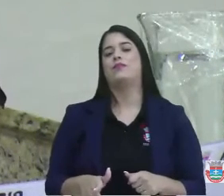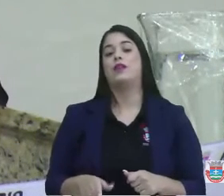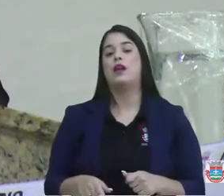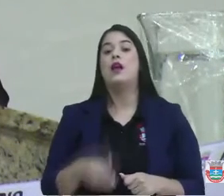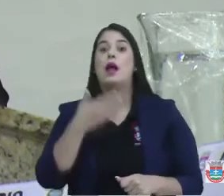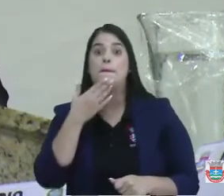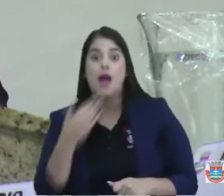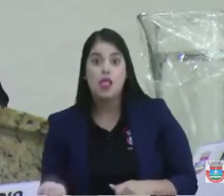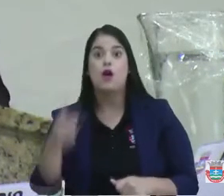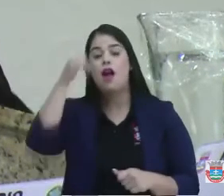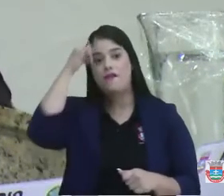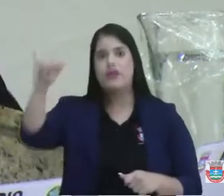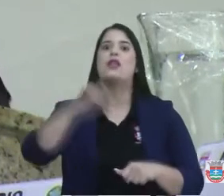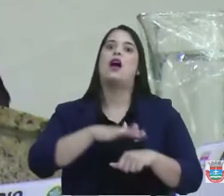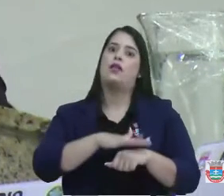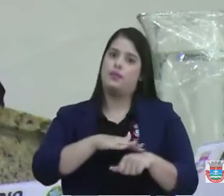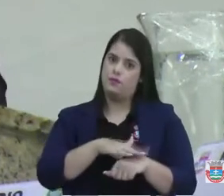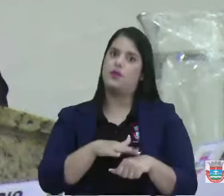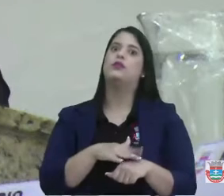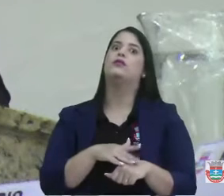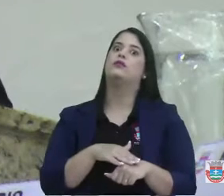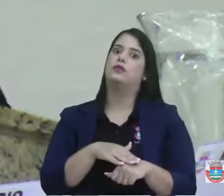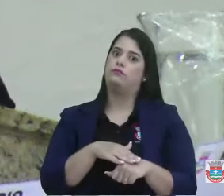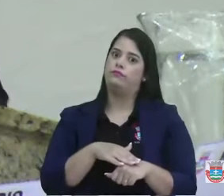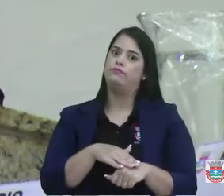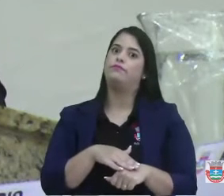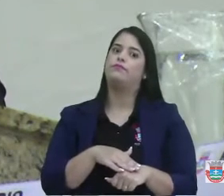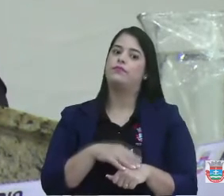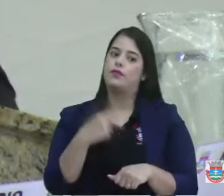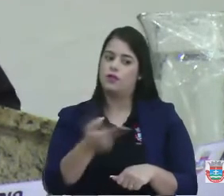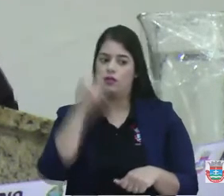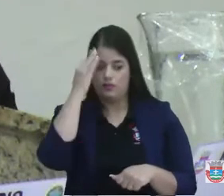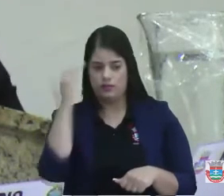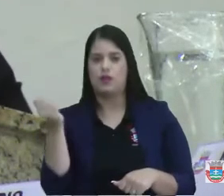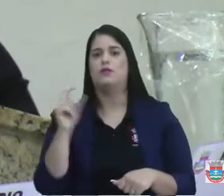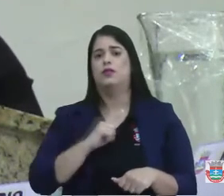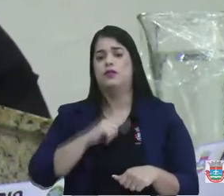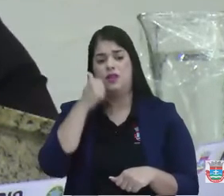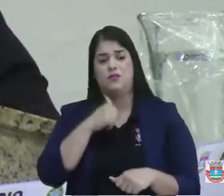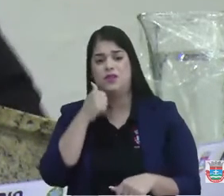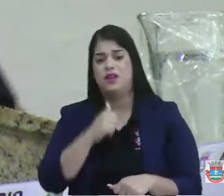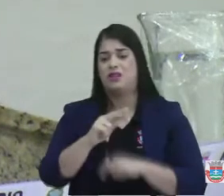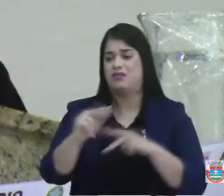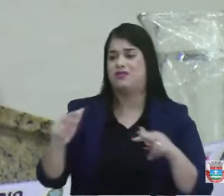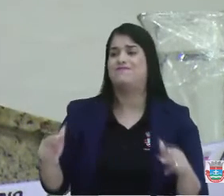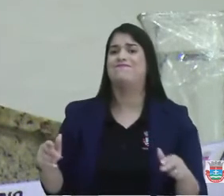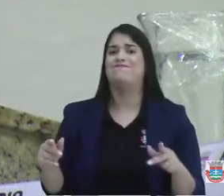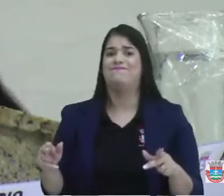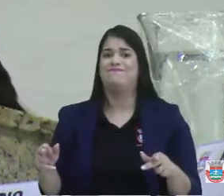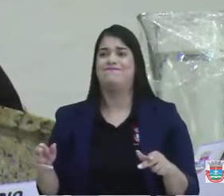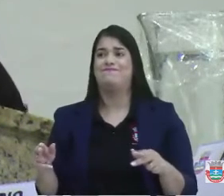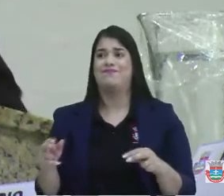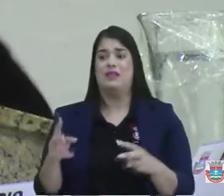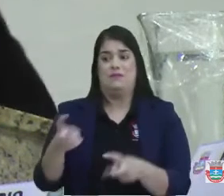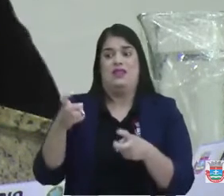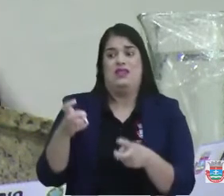em uma prevenção do que depois de um caso constatado como a gente sabe quando tem tantas mulheres que descobre que está com câncer